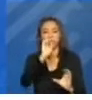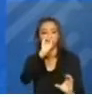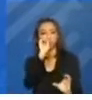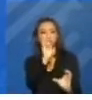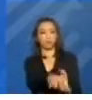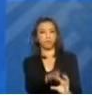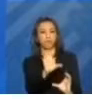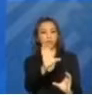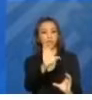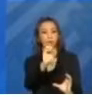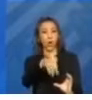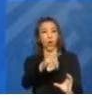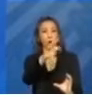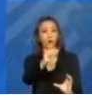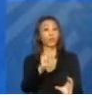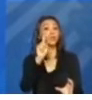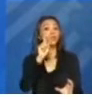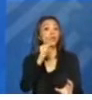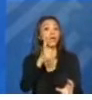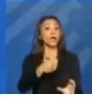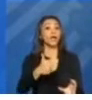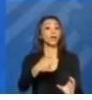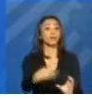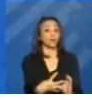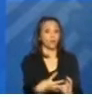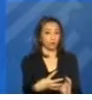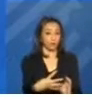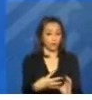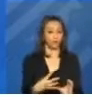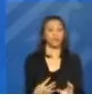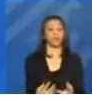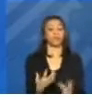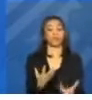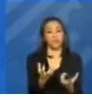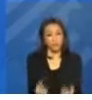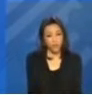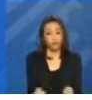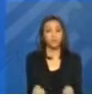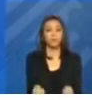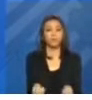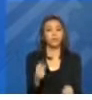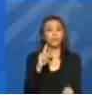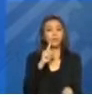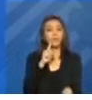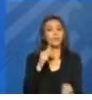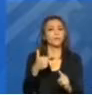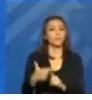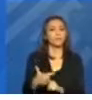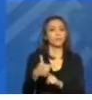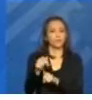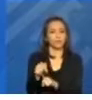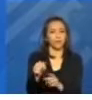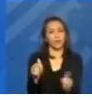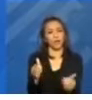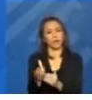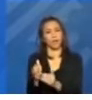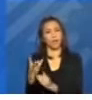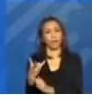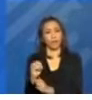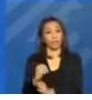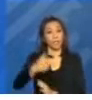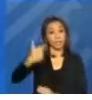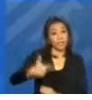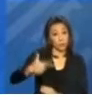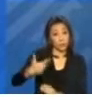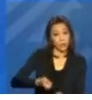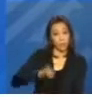no dia 14 e realizaremos no dia 27 a 30 da segunda parcela